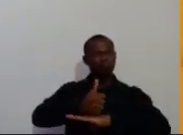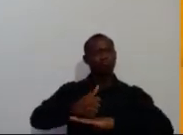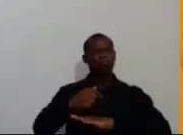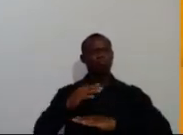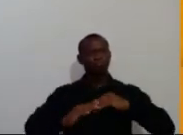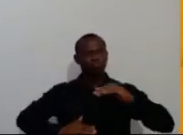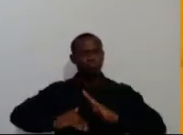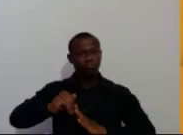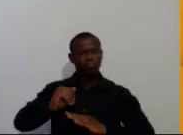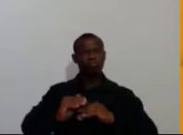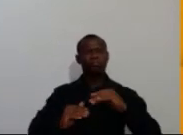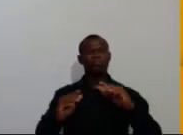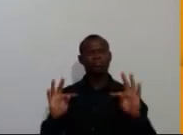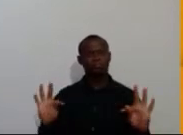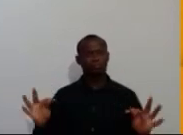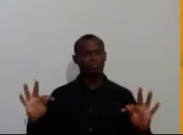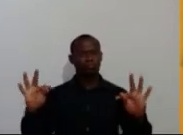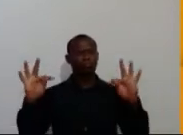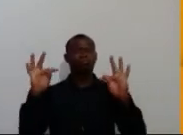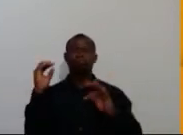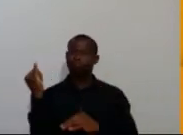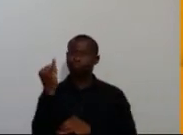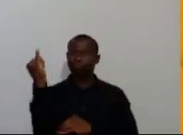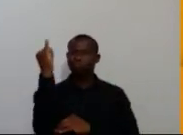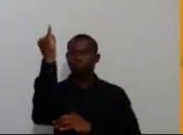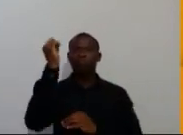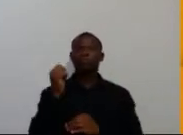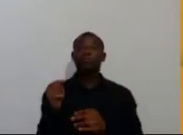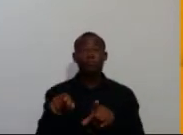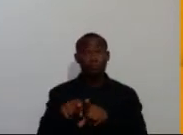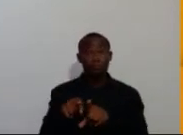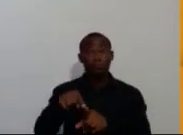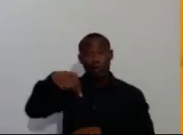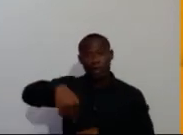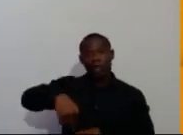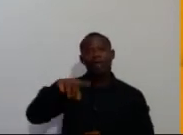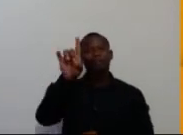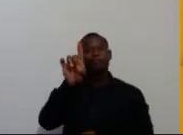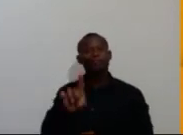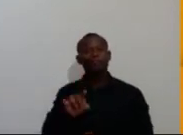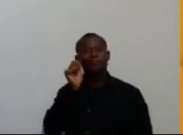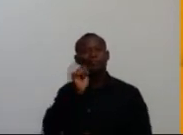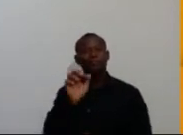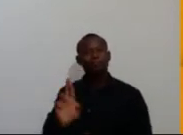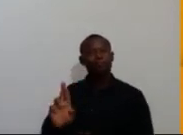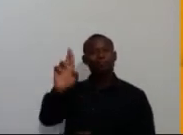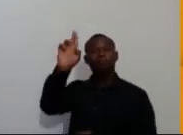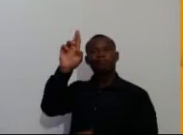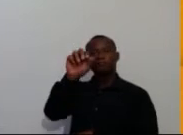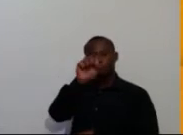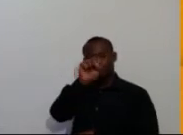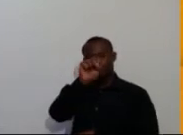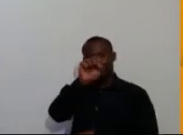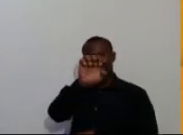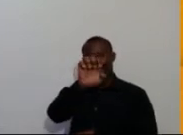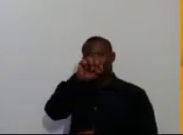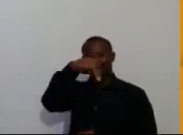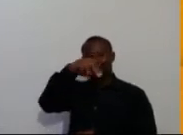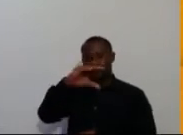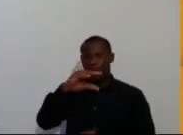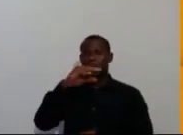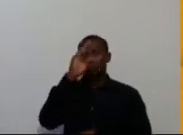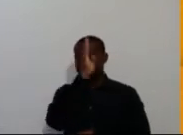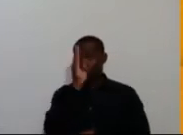educação profissional, do nosso departamento nacional, que vai dirigir a palavra, primeiramente